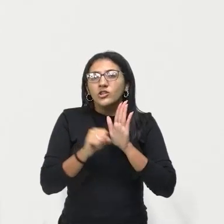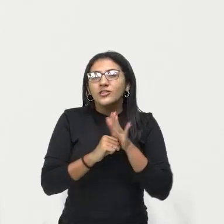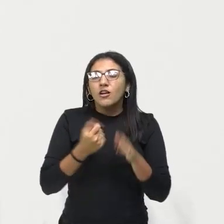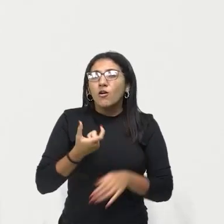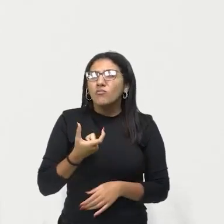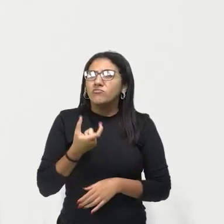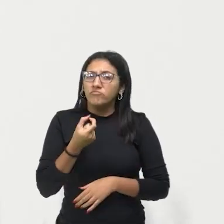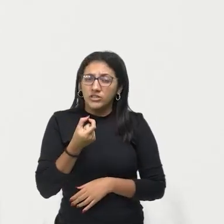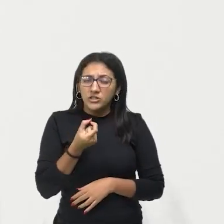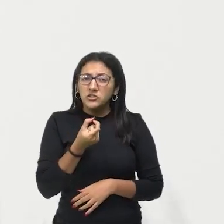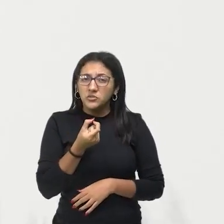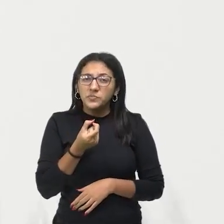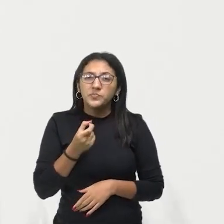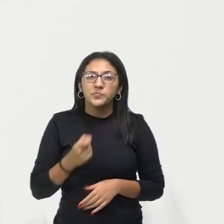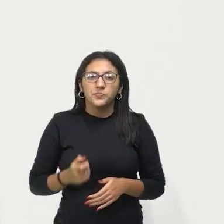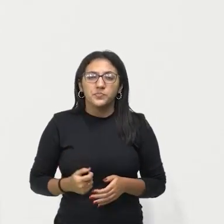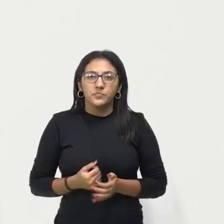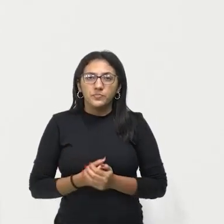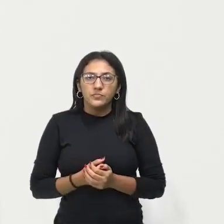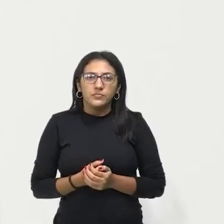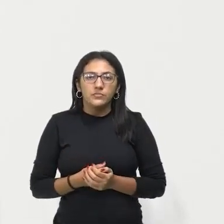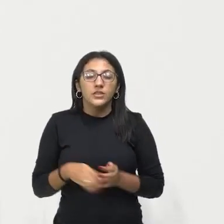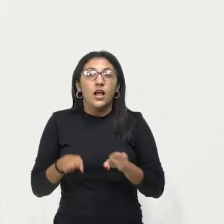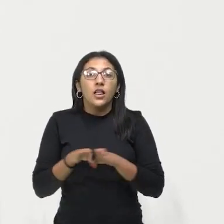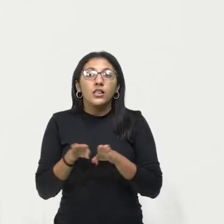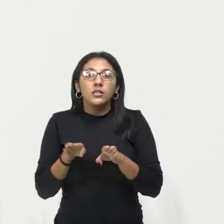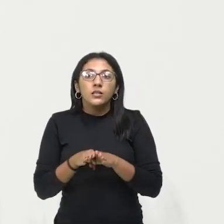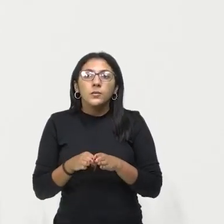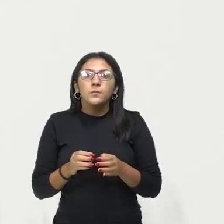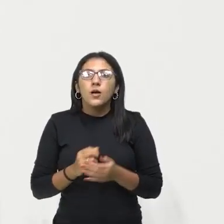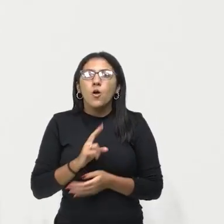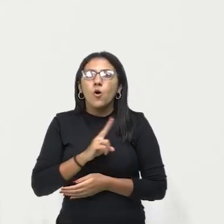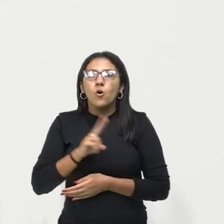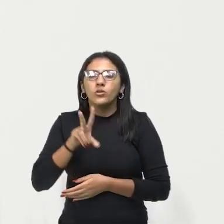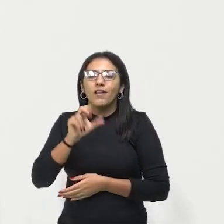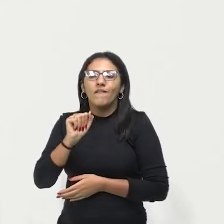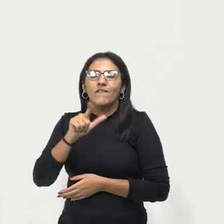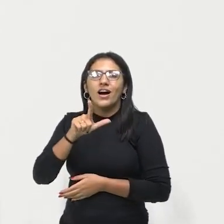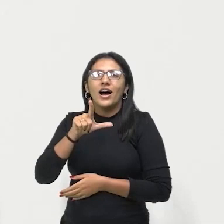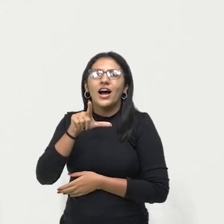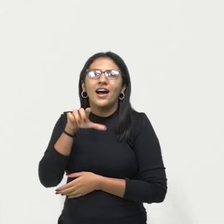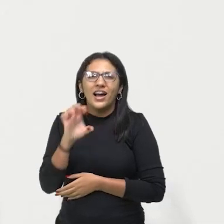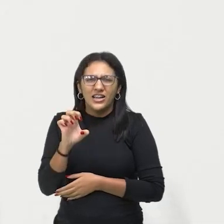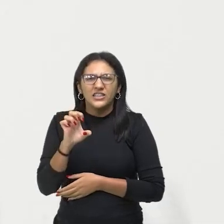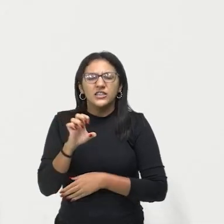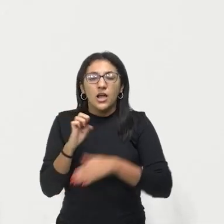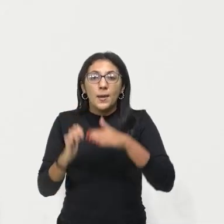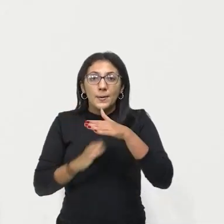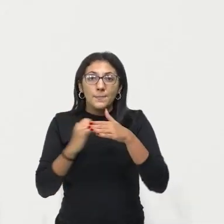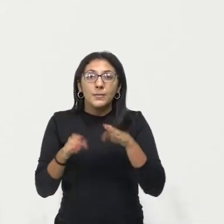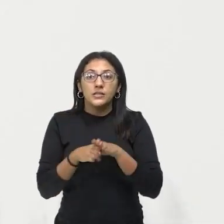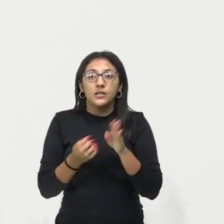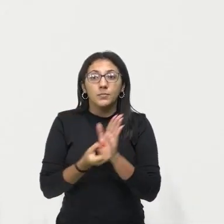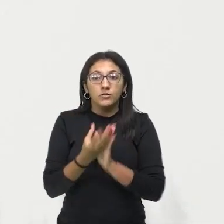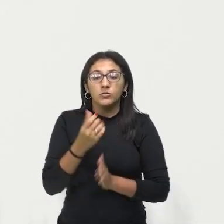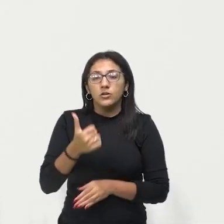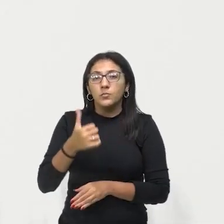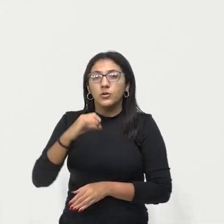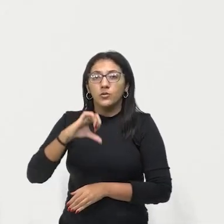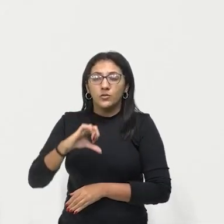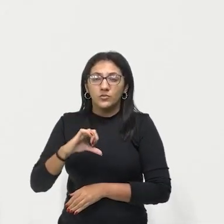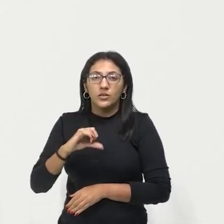né? E também a Companhia Vale do Rio Doce, foi criada em